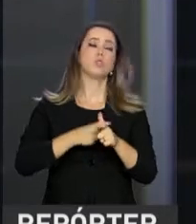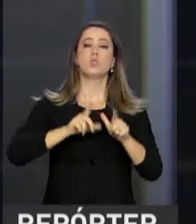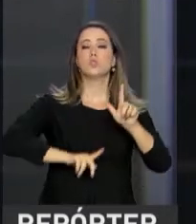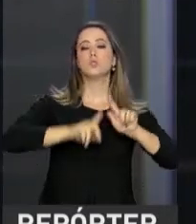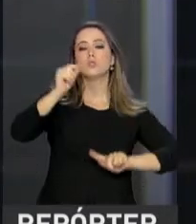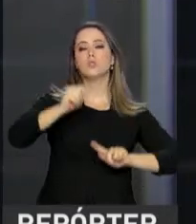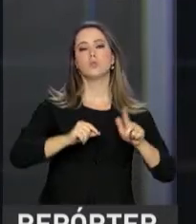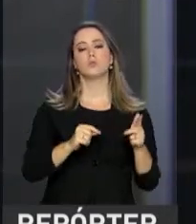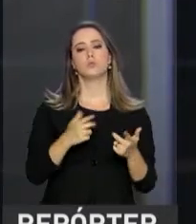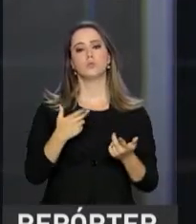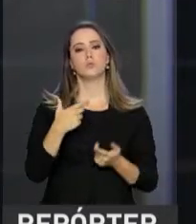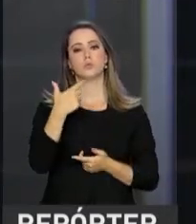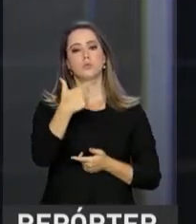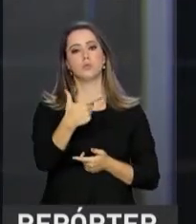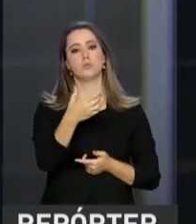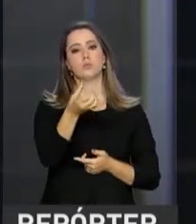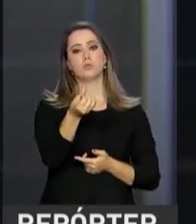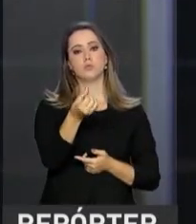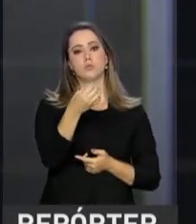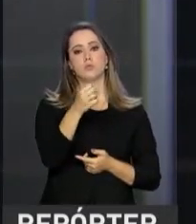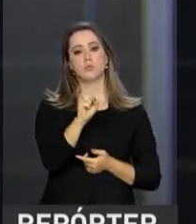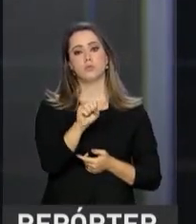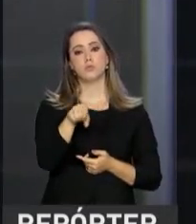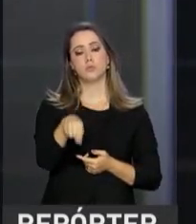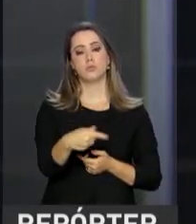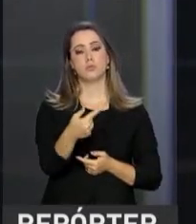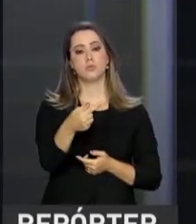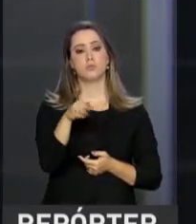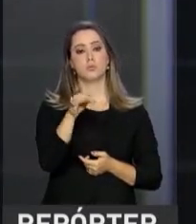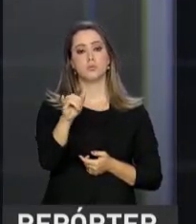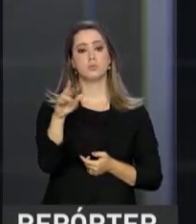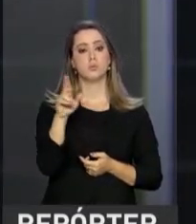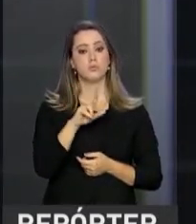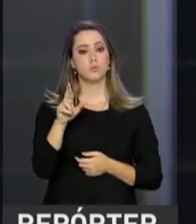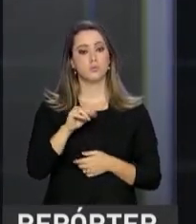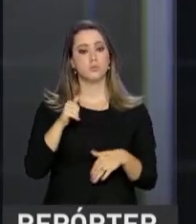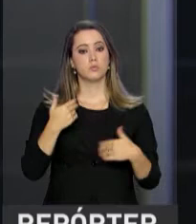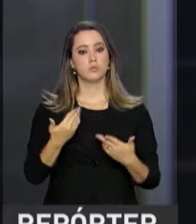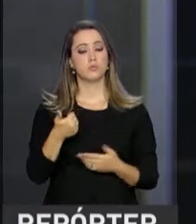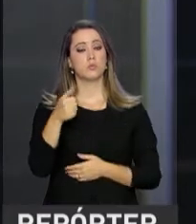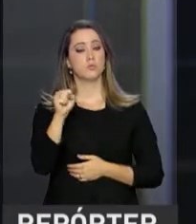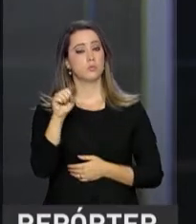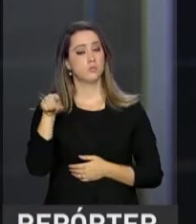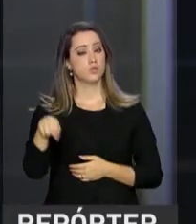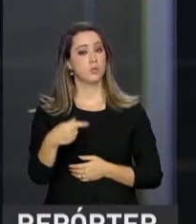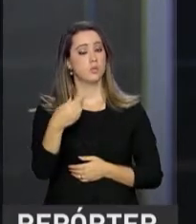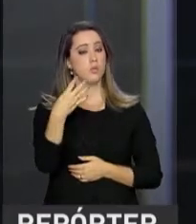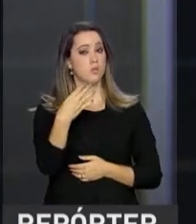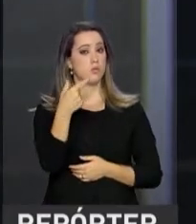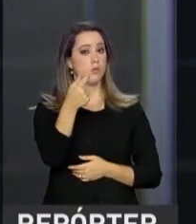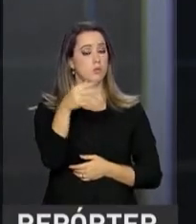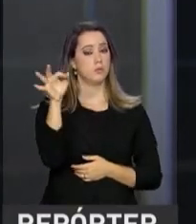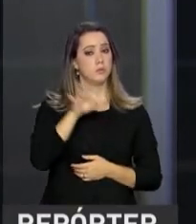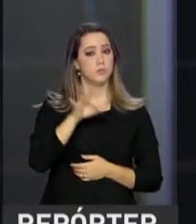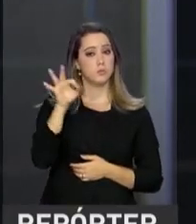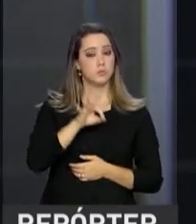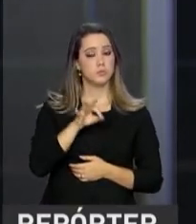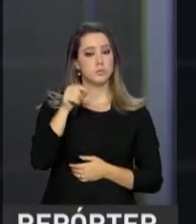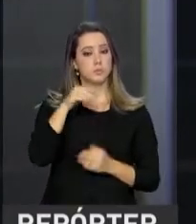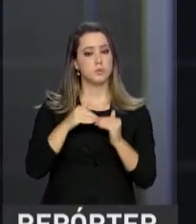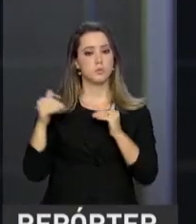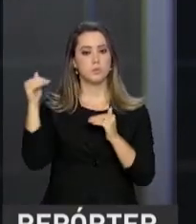de 268,7 bilhões 18,47 por cento